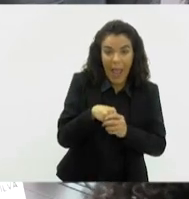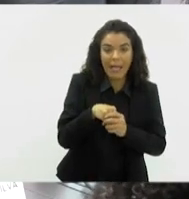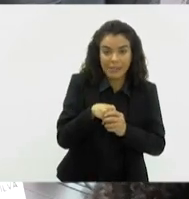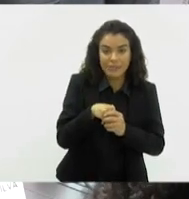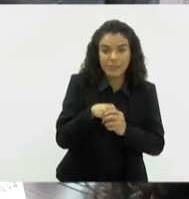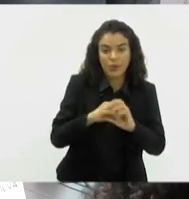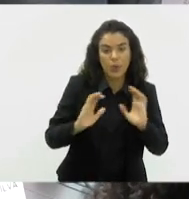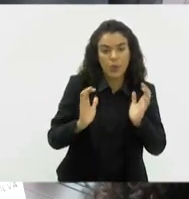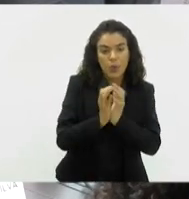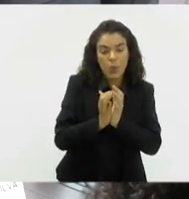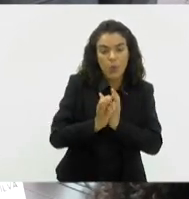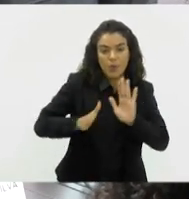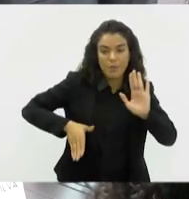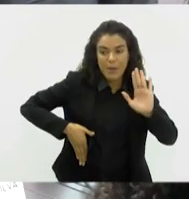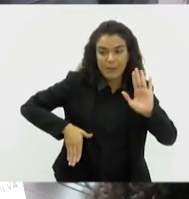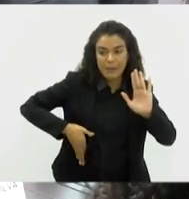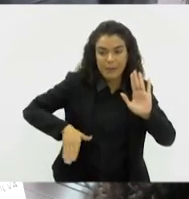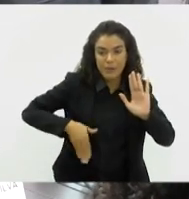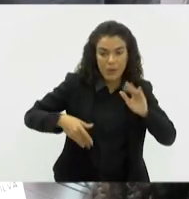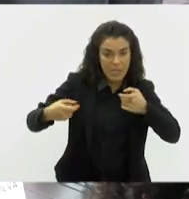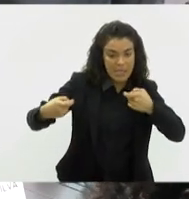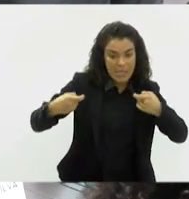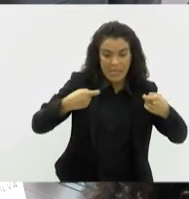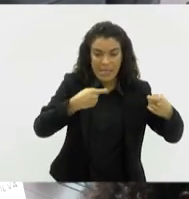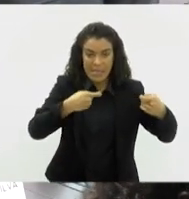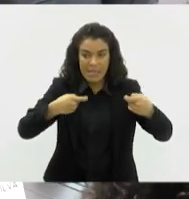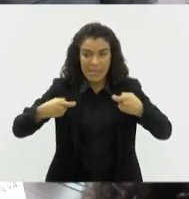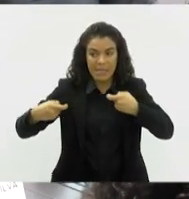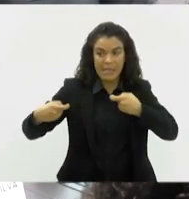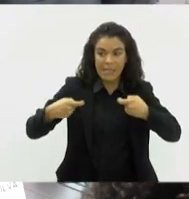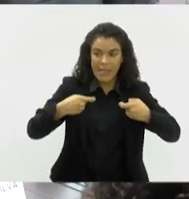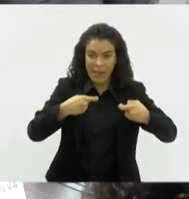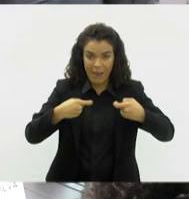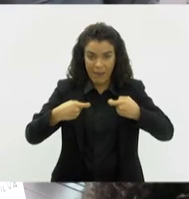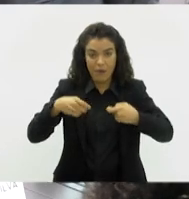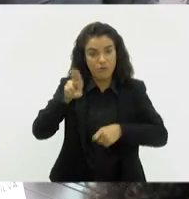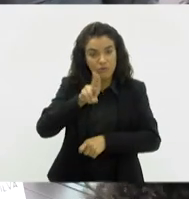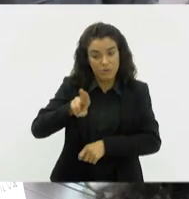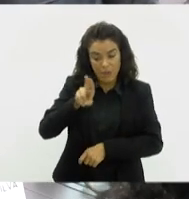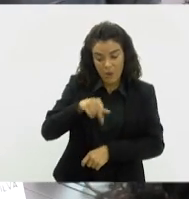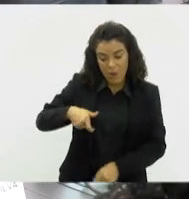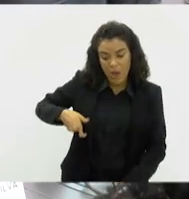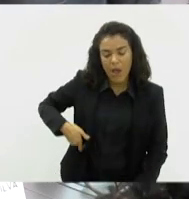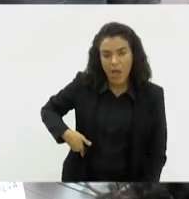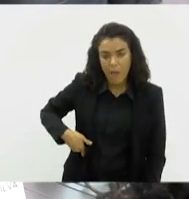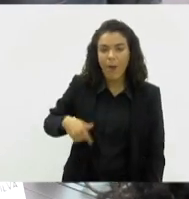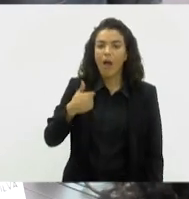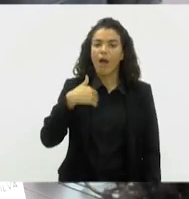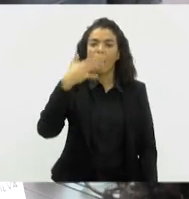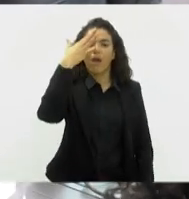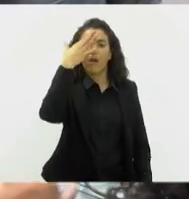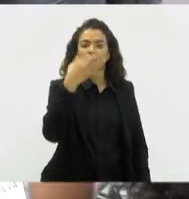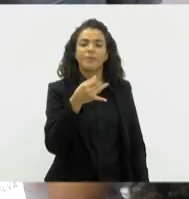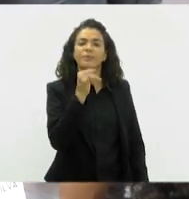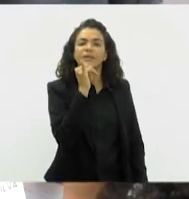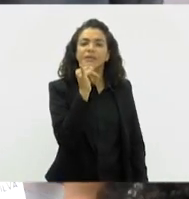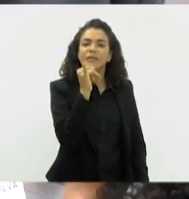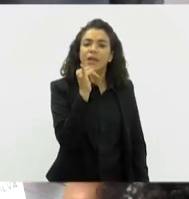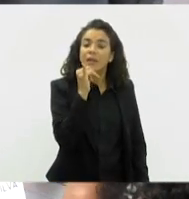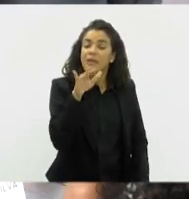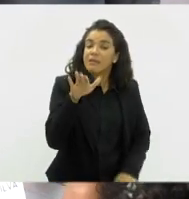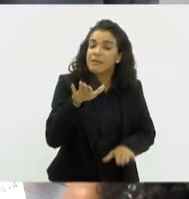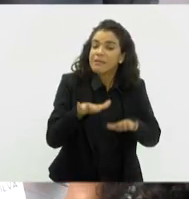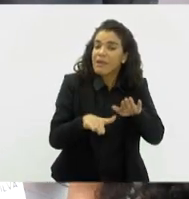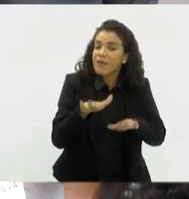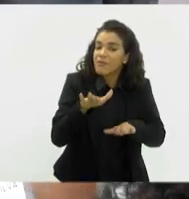criminosa, que estava em guerra com outra facção, e isso exigia que ele utilizasse uma arma de fogo. Eu passo a entender, por exemplo, que ele talvez não